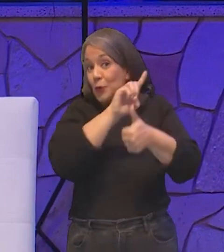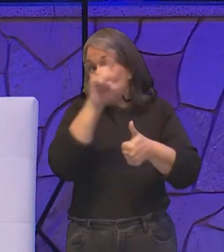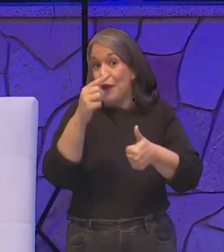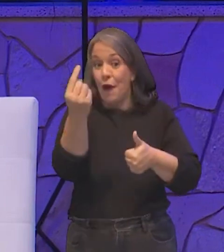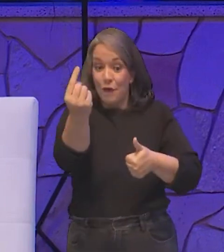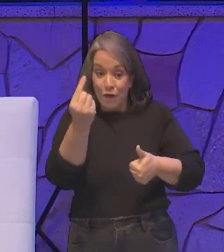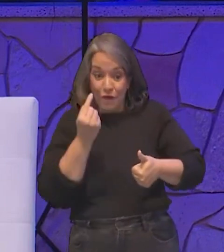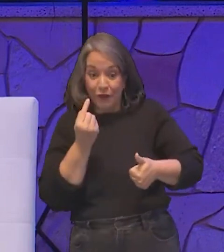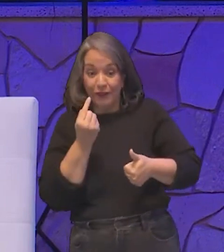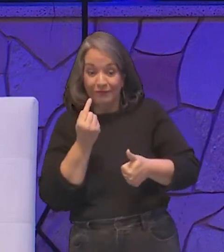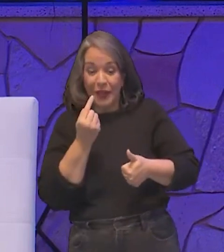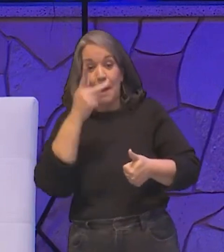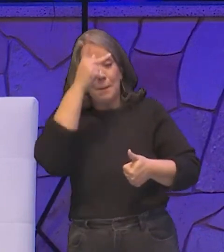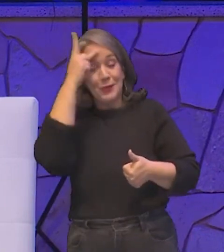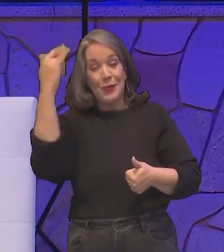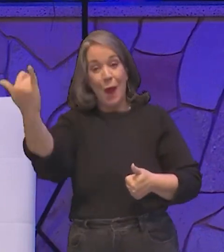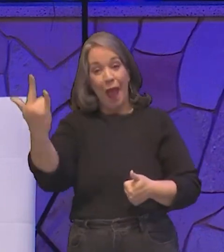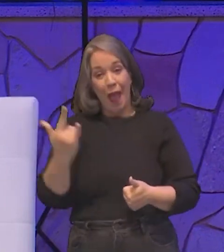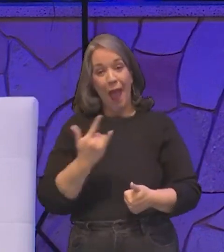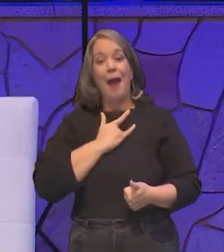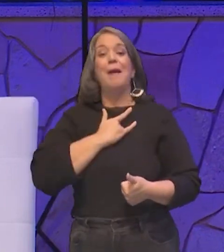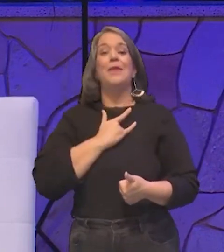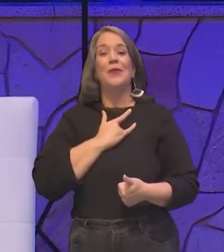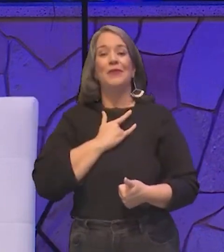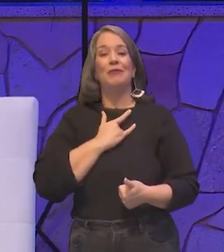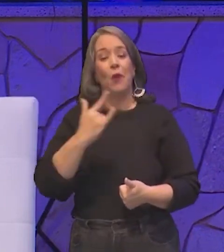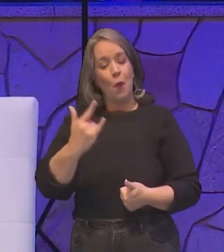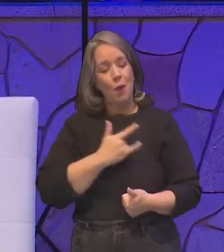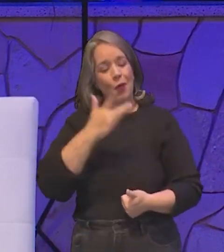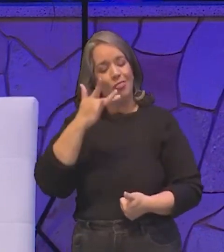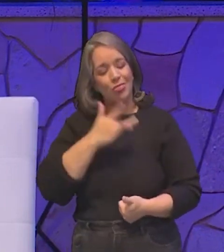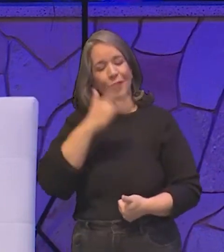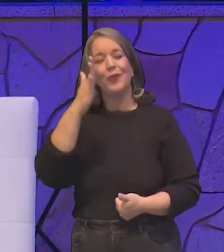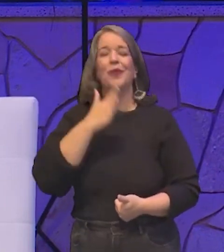E aquele amor, ele tocou meu coração.